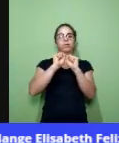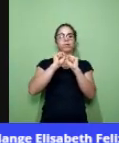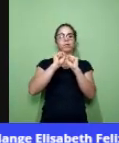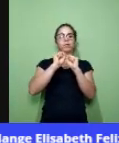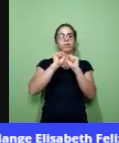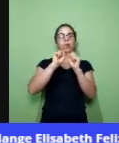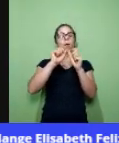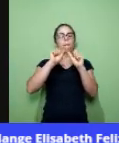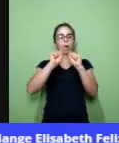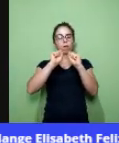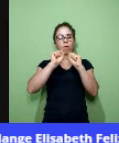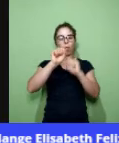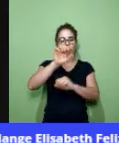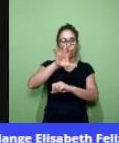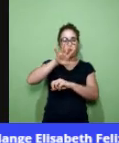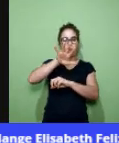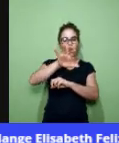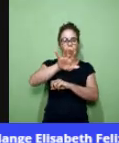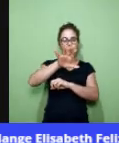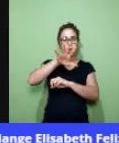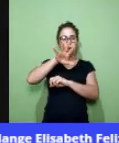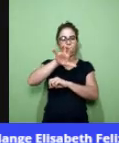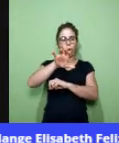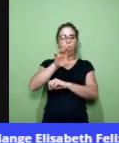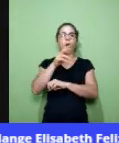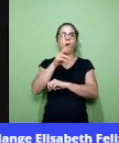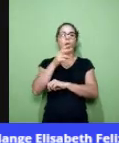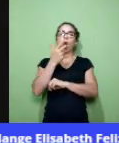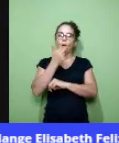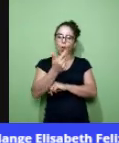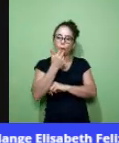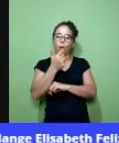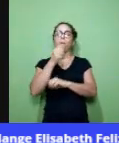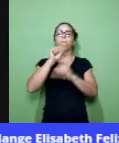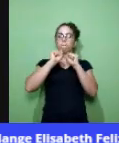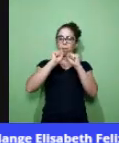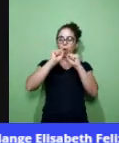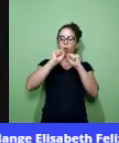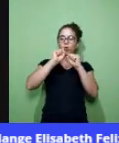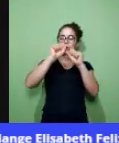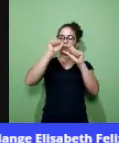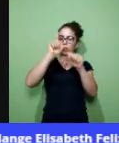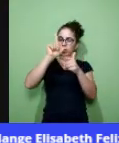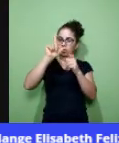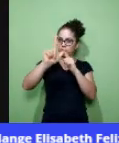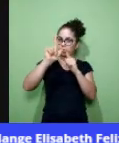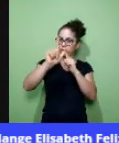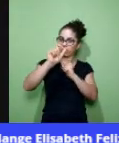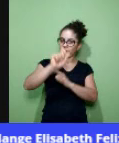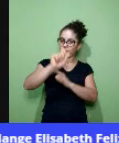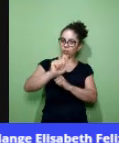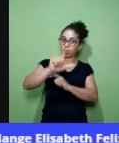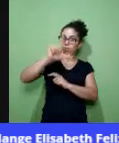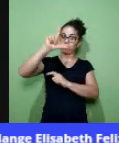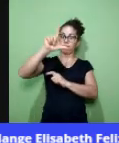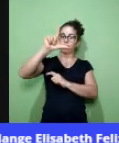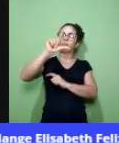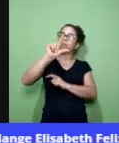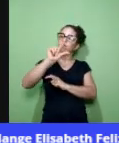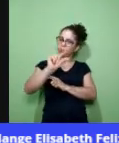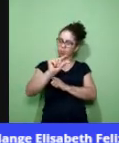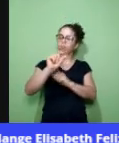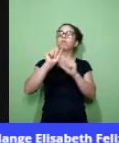cores, posso fazer contraste das cores, como ele enxergar melhor. Posso aumentar a